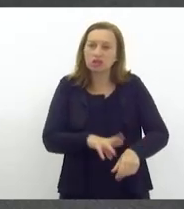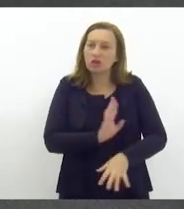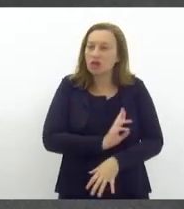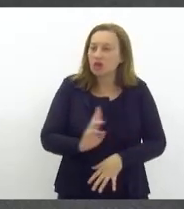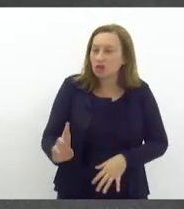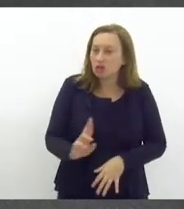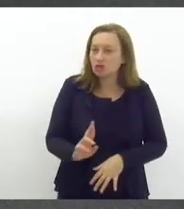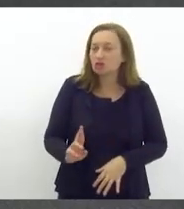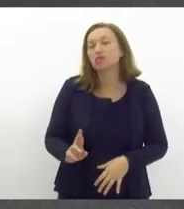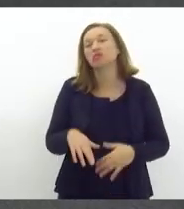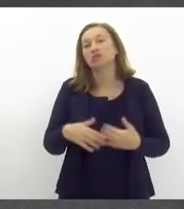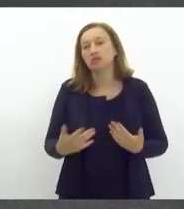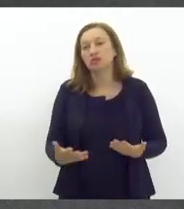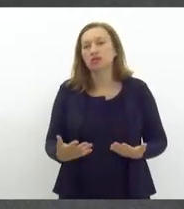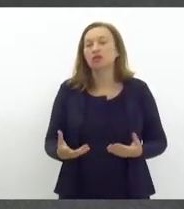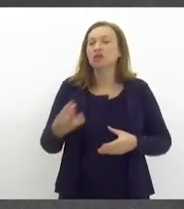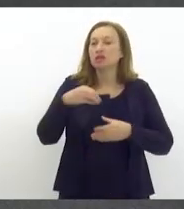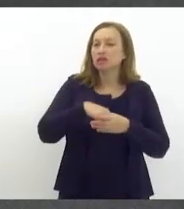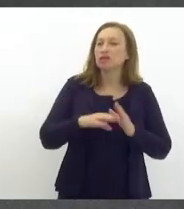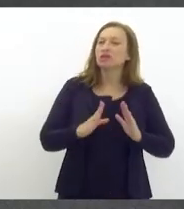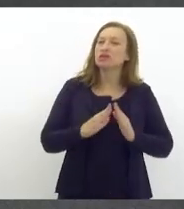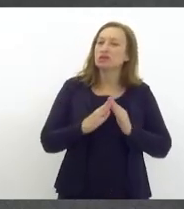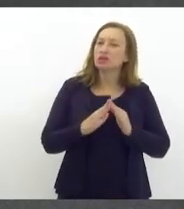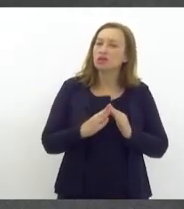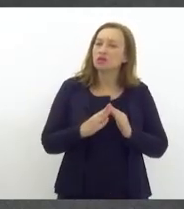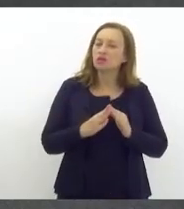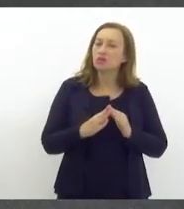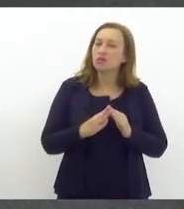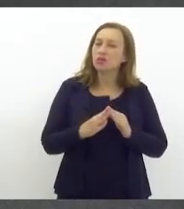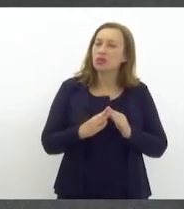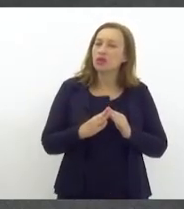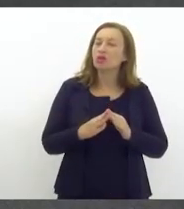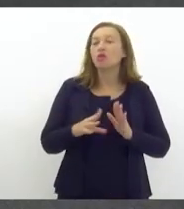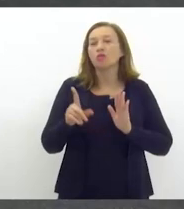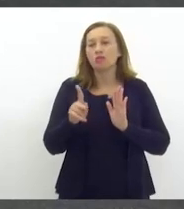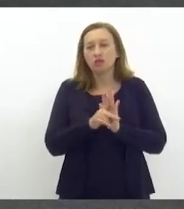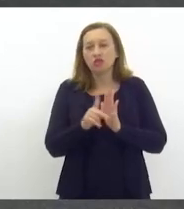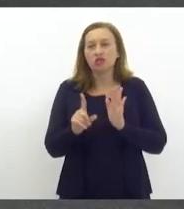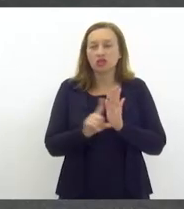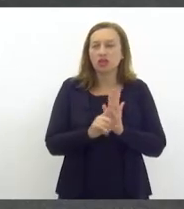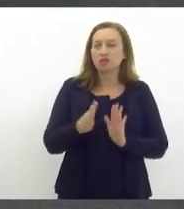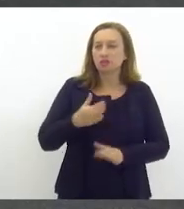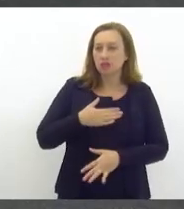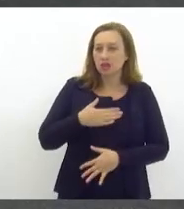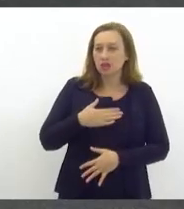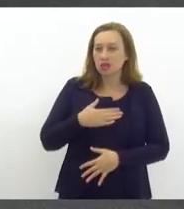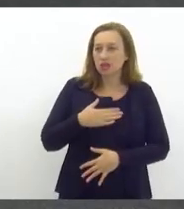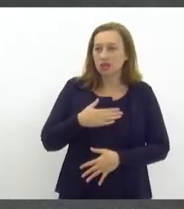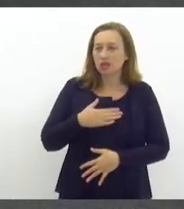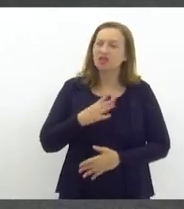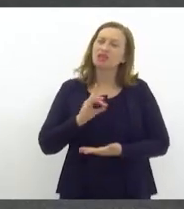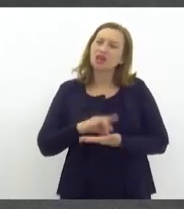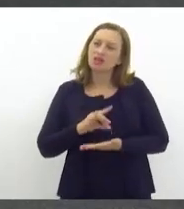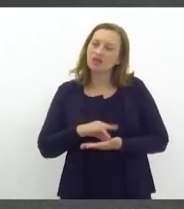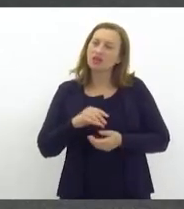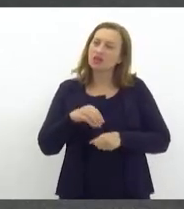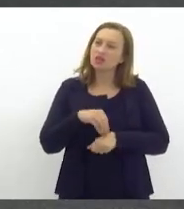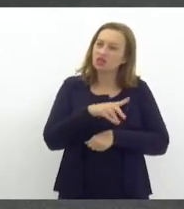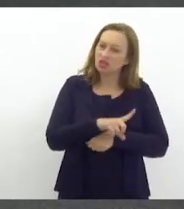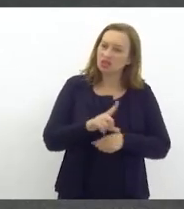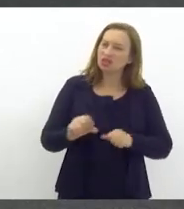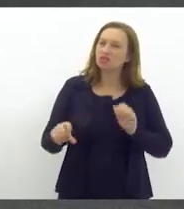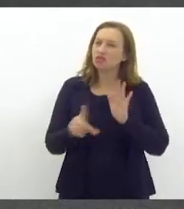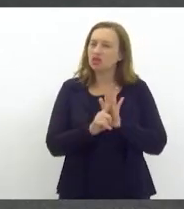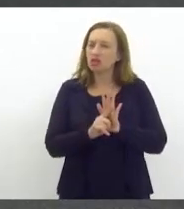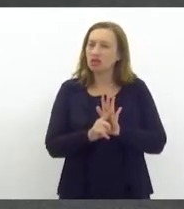religioso, inclusive tramita nessa casa um projeto de lei de minha autoria, na verdade, uma indicação